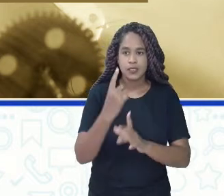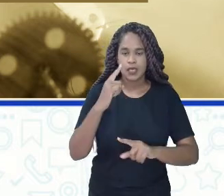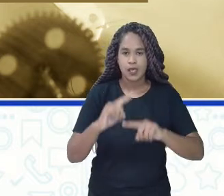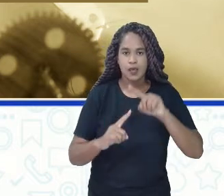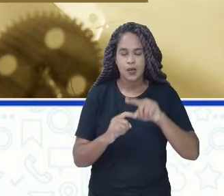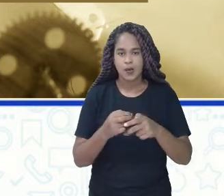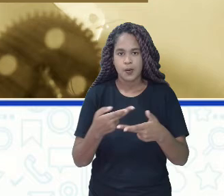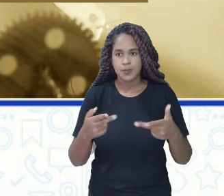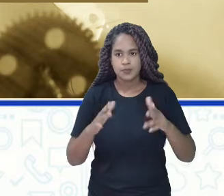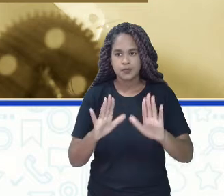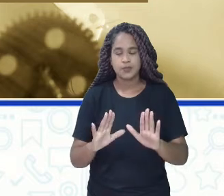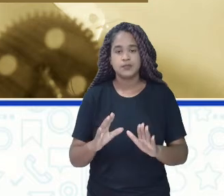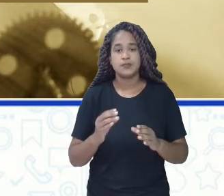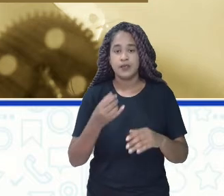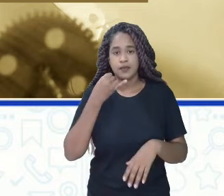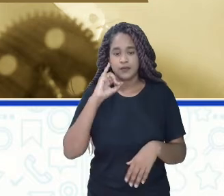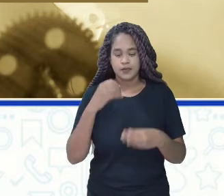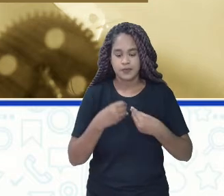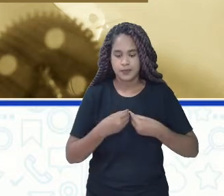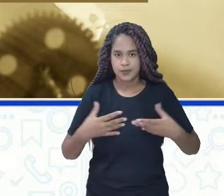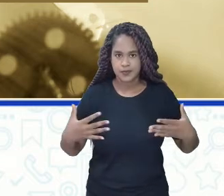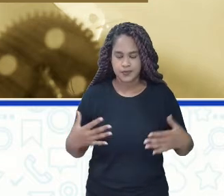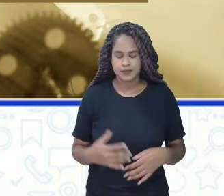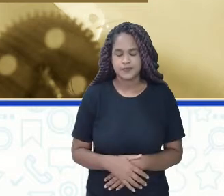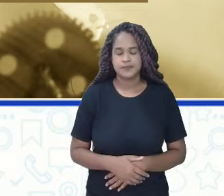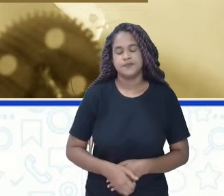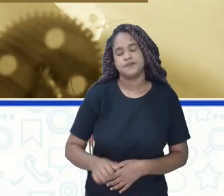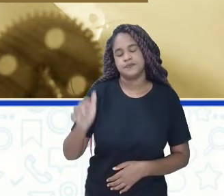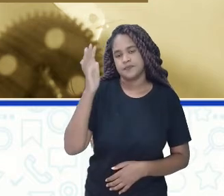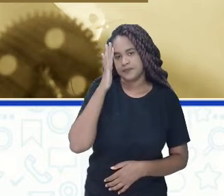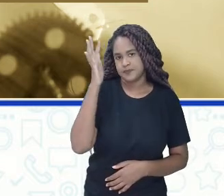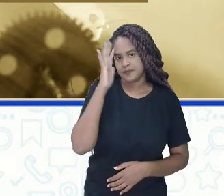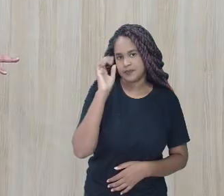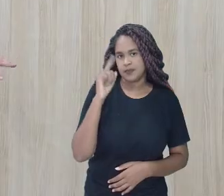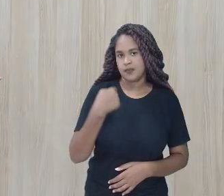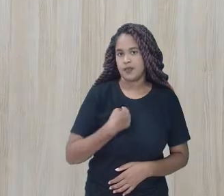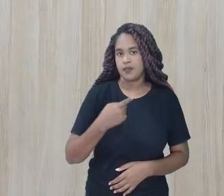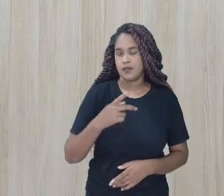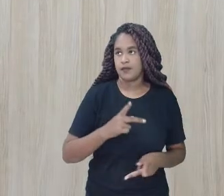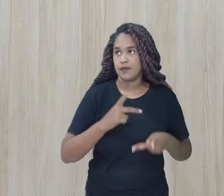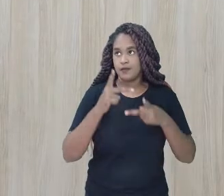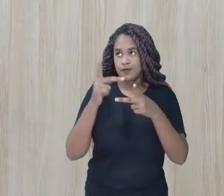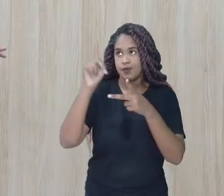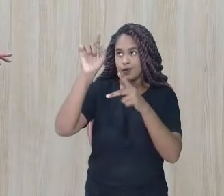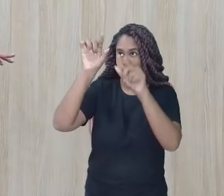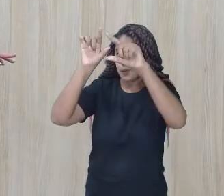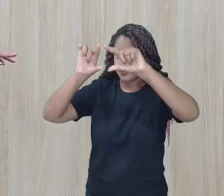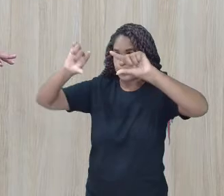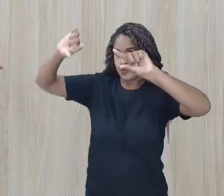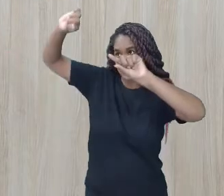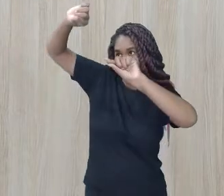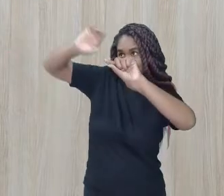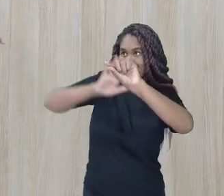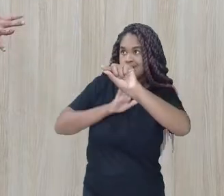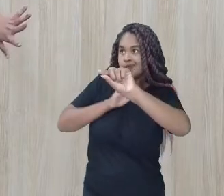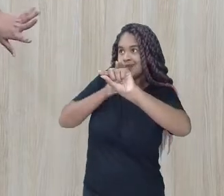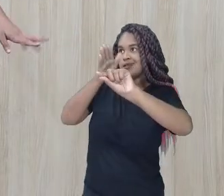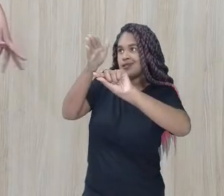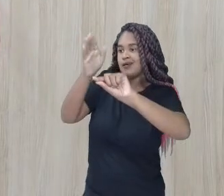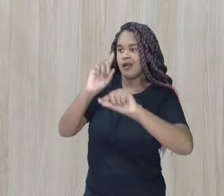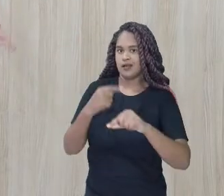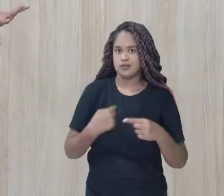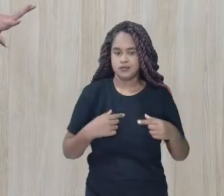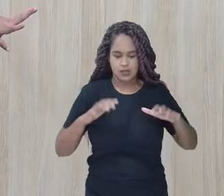seu ocupante, né? Imagina se a gente fosse lá visitar a Lua ou visitar qualquer outro planeta e a gente fosse